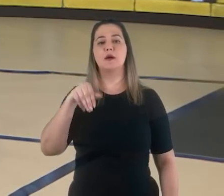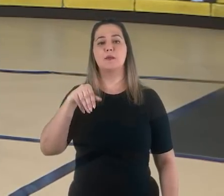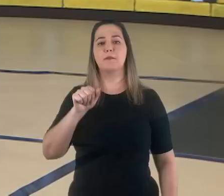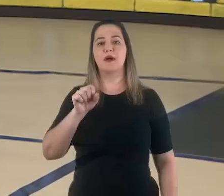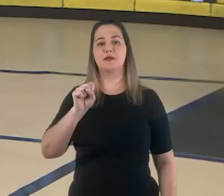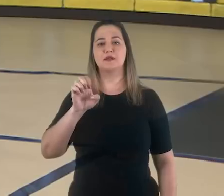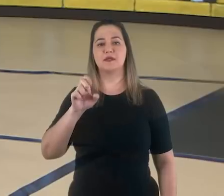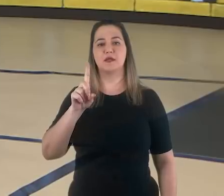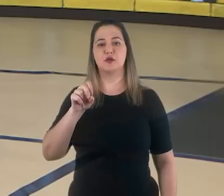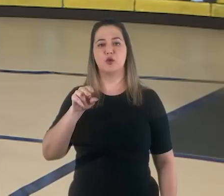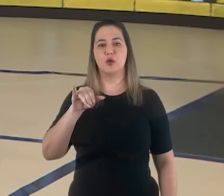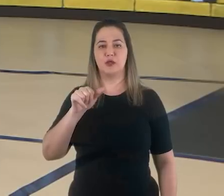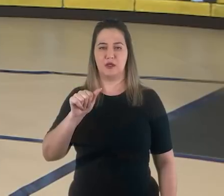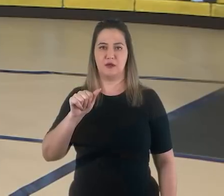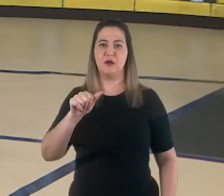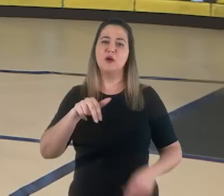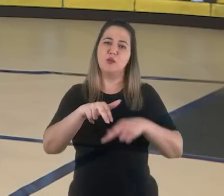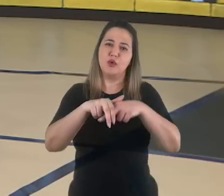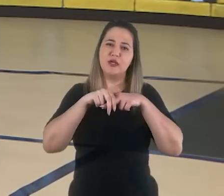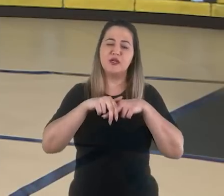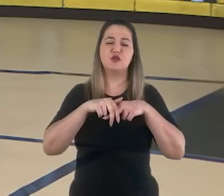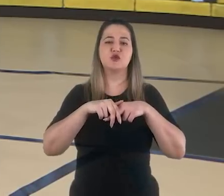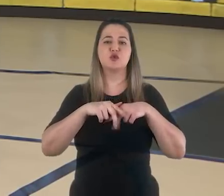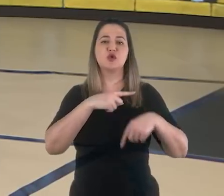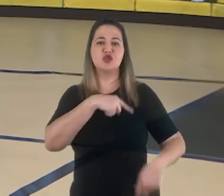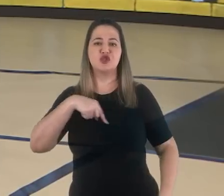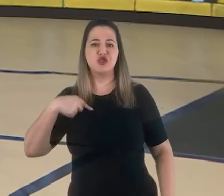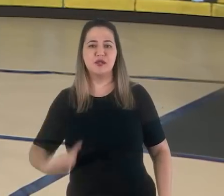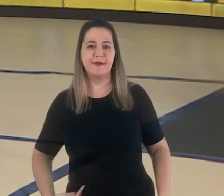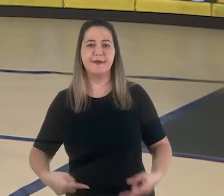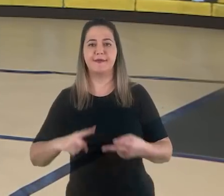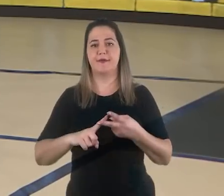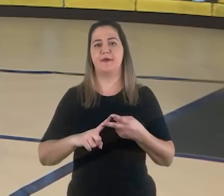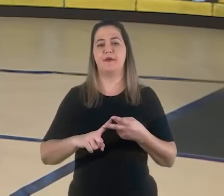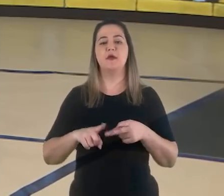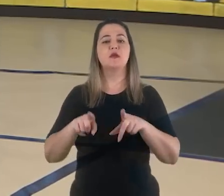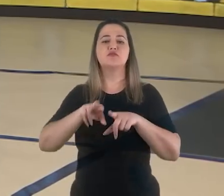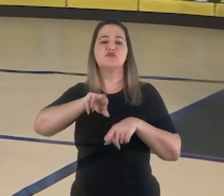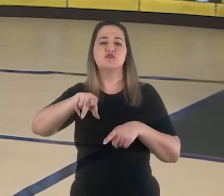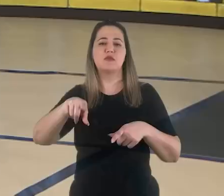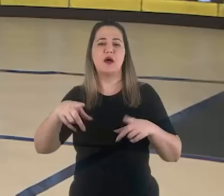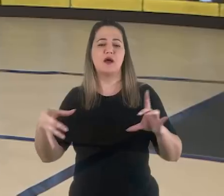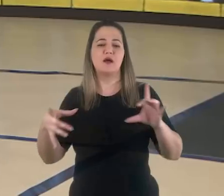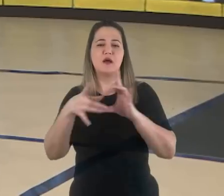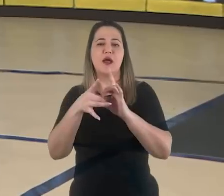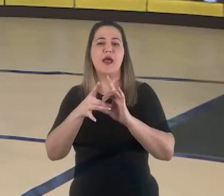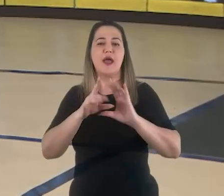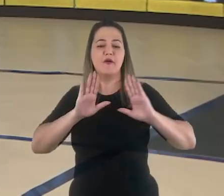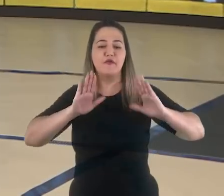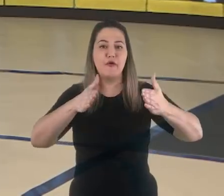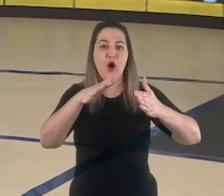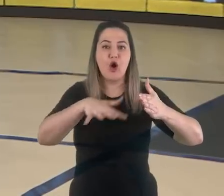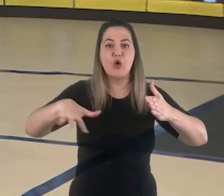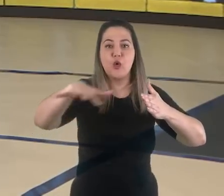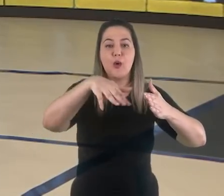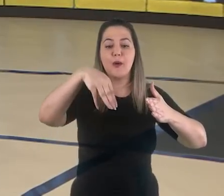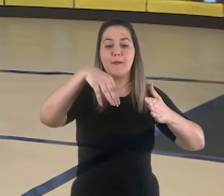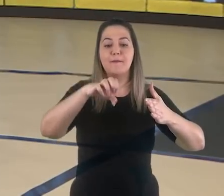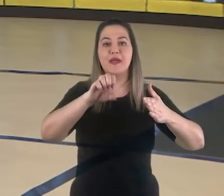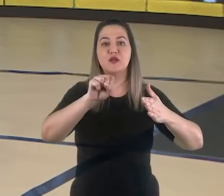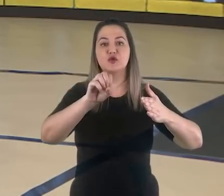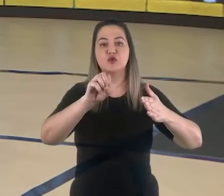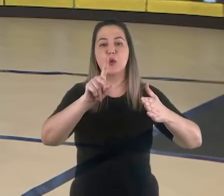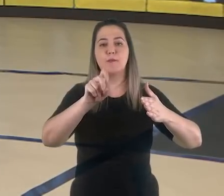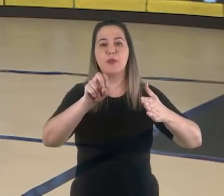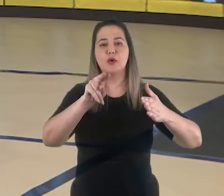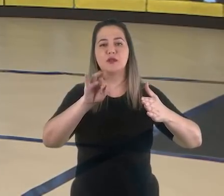desse esquema profético de Daniel, porque o eixo temático dele era ali a Mesopotâmia. E o seu foco estaria preocupado em anunciar o reino